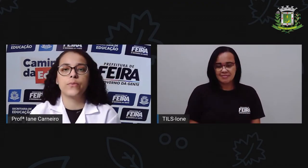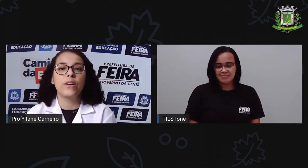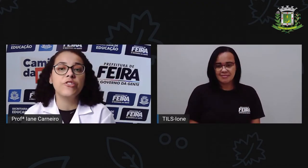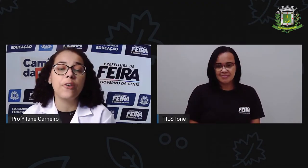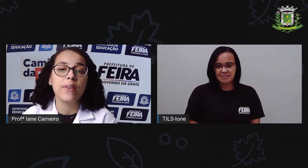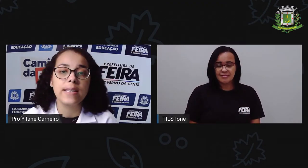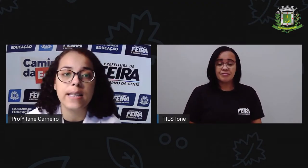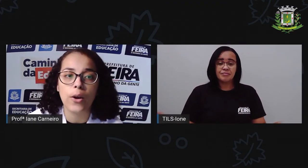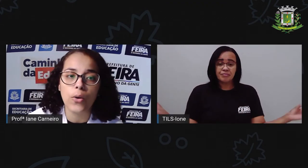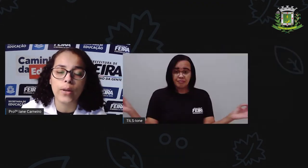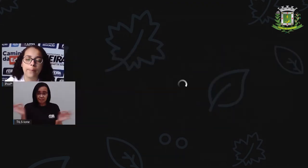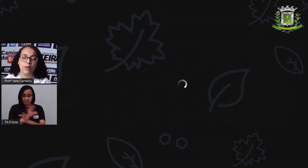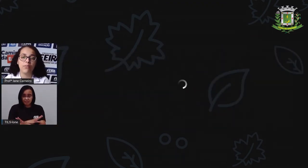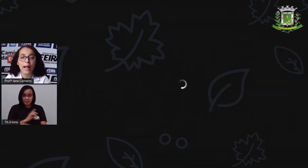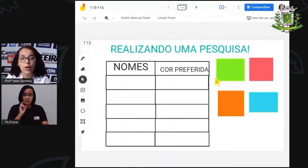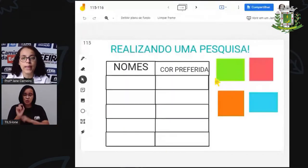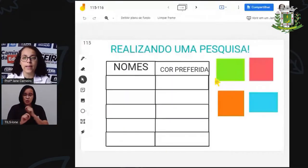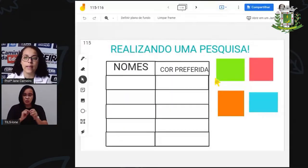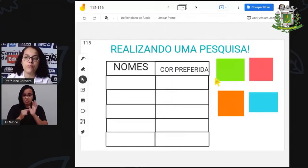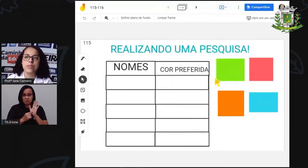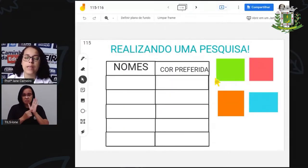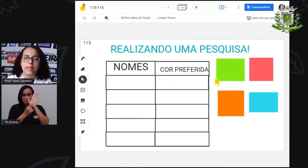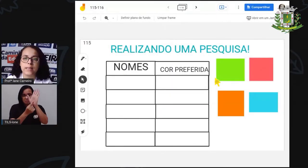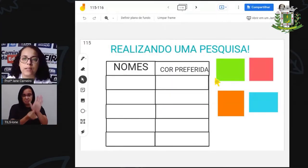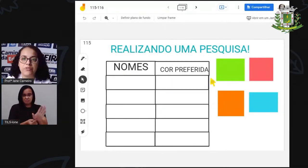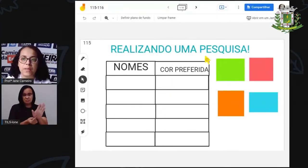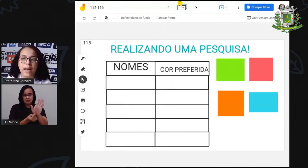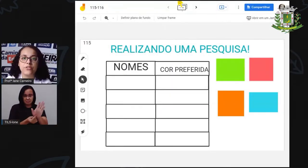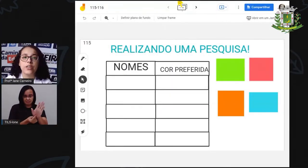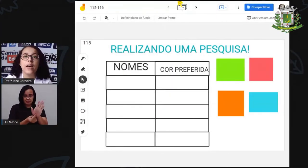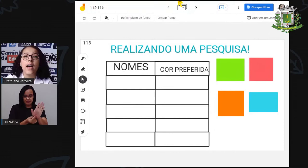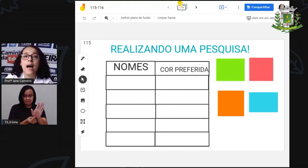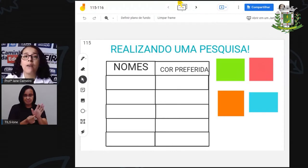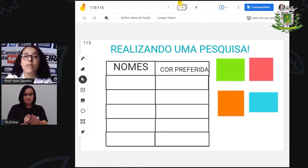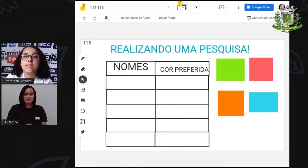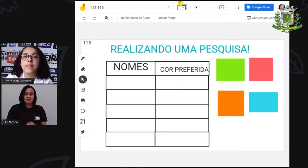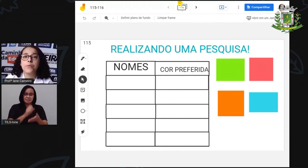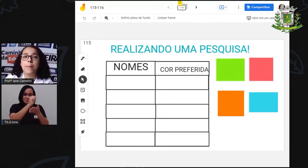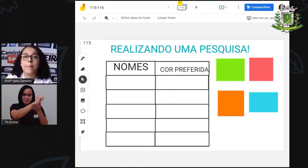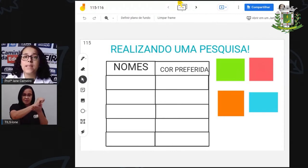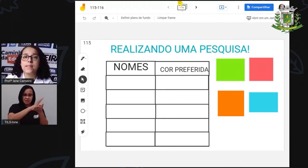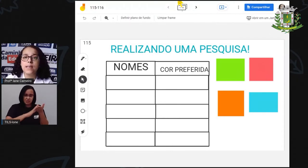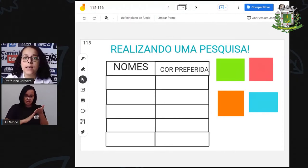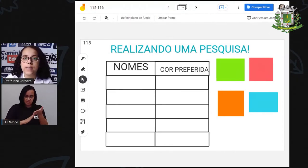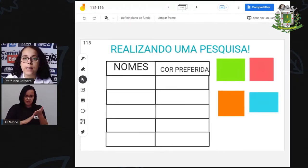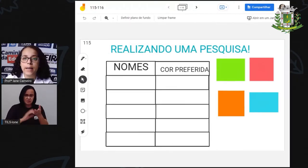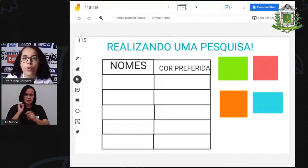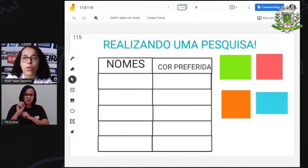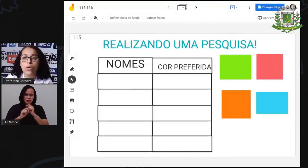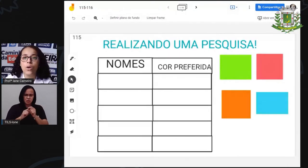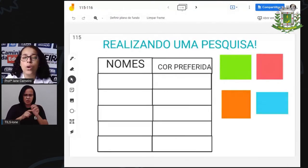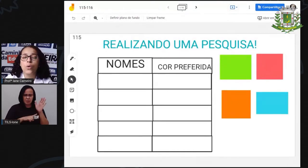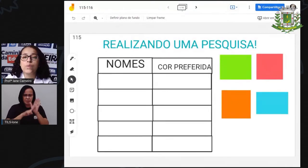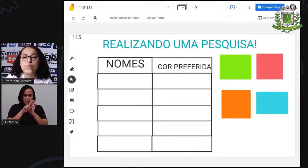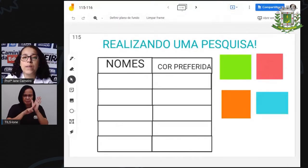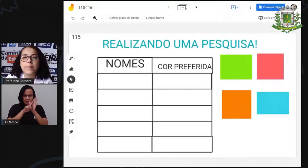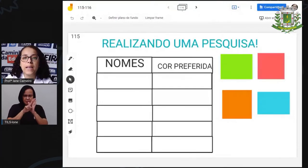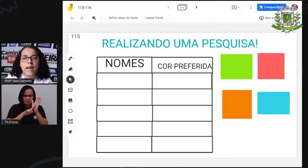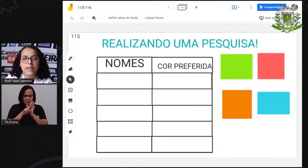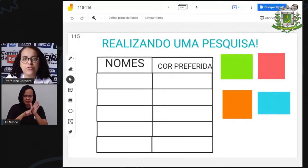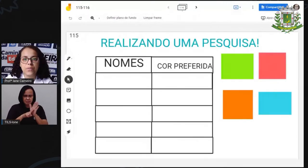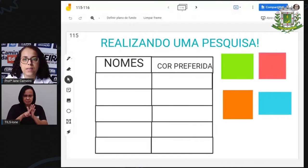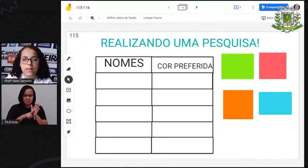Pronto. Então, a gente vai fazer agora, a PRO vai orientar vocês nessa atividade a fazerem uma pesquisa, né? com os